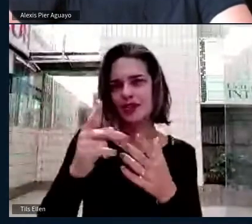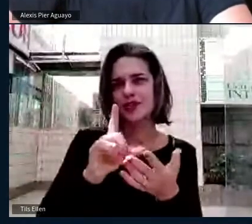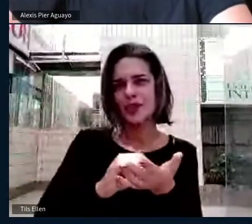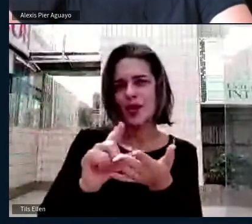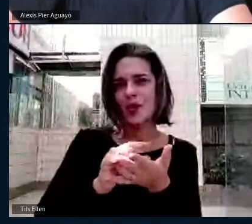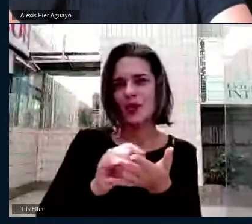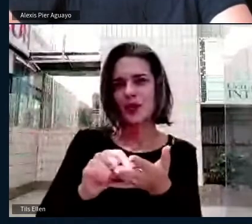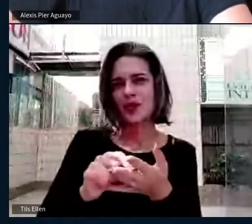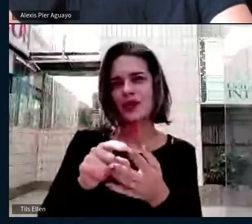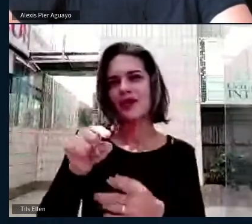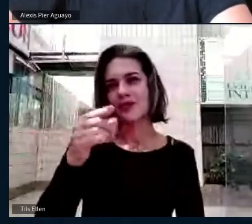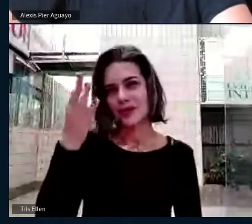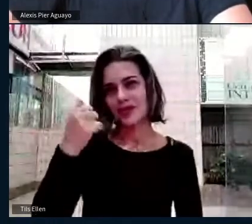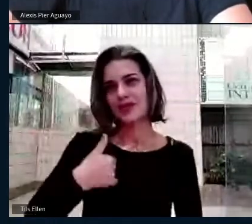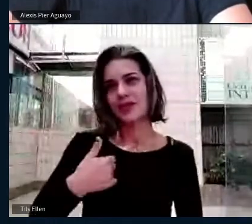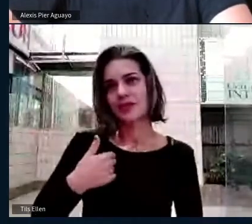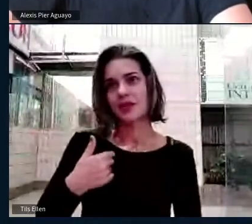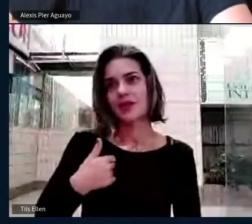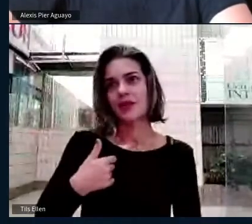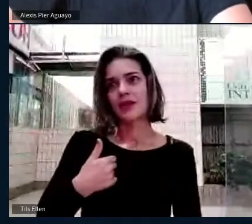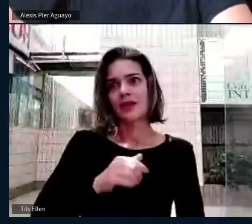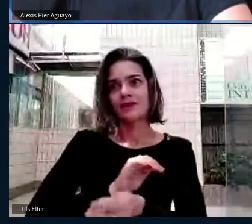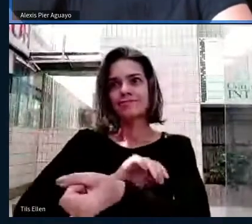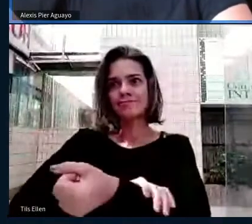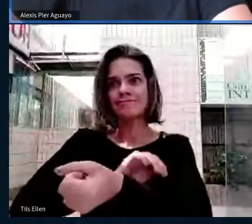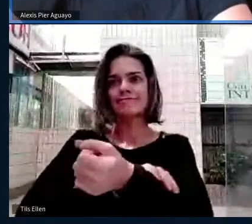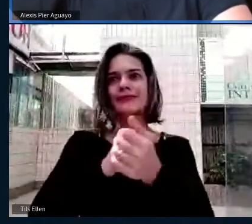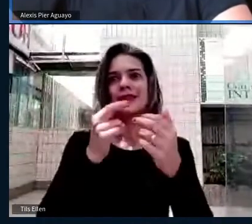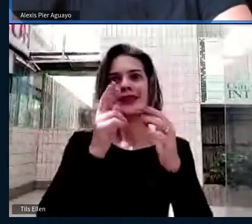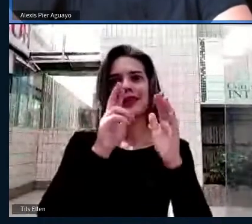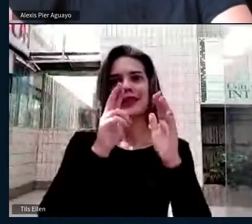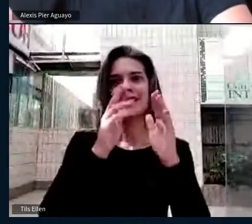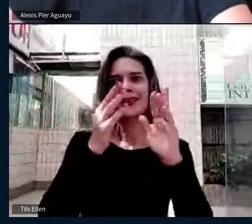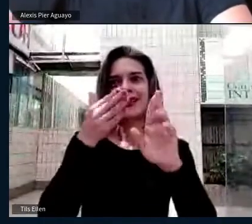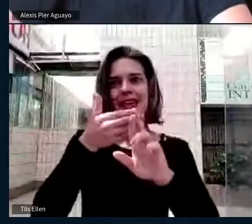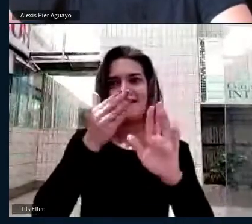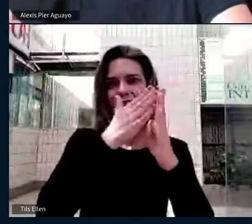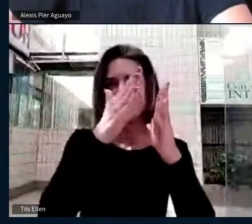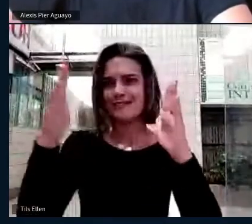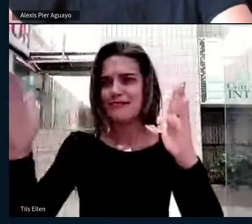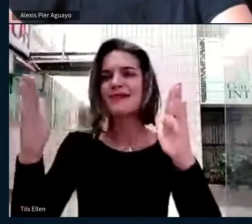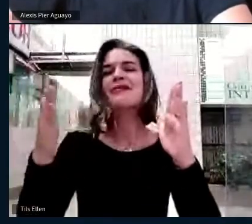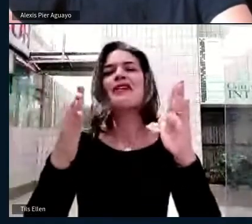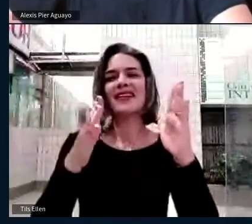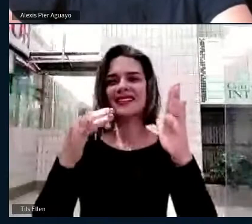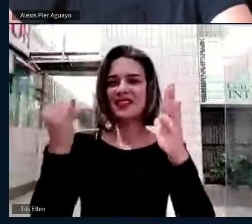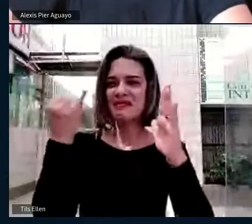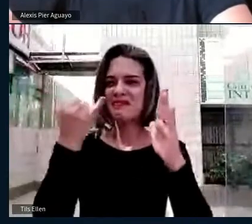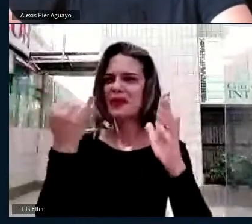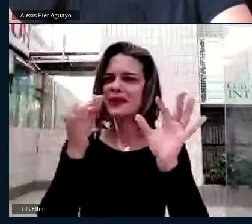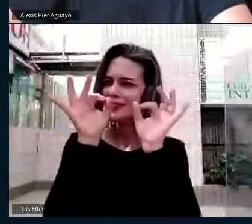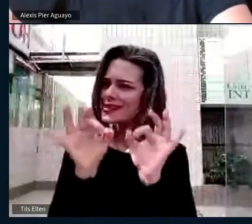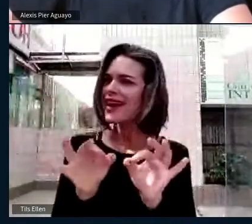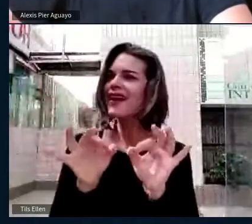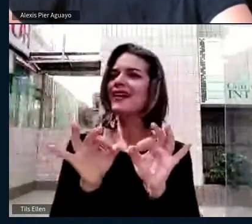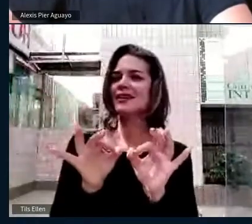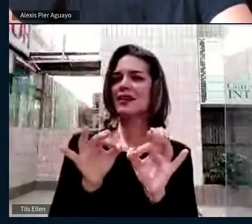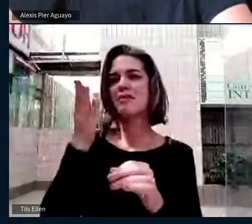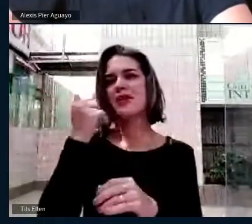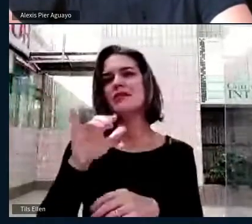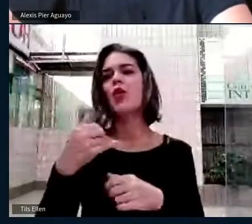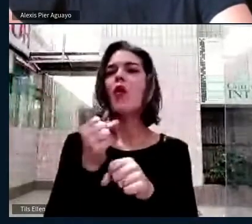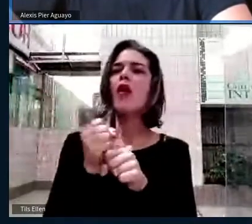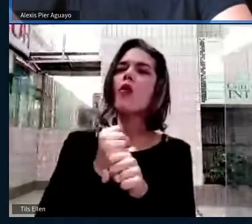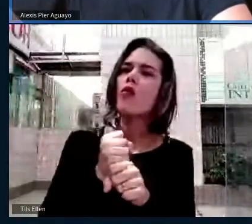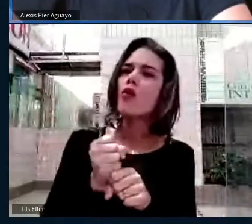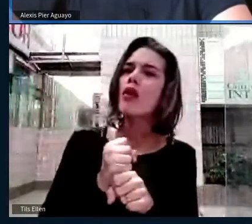sou muito viciado em referências bibliográficas, então acho que isso é uma coisa importante de aparecer também para a gente saber que ano que é,